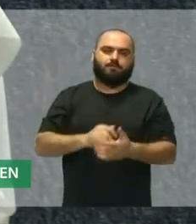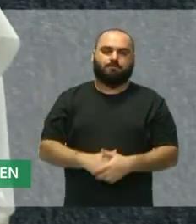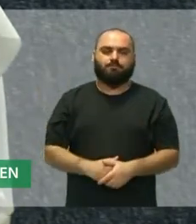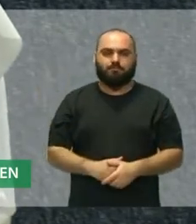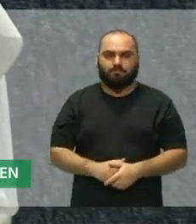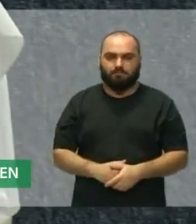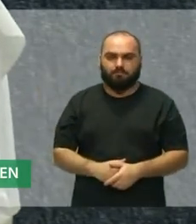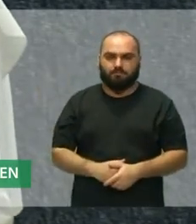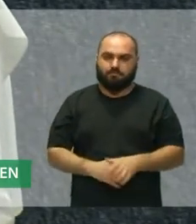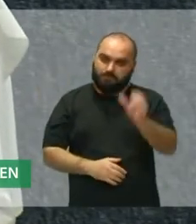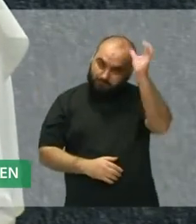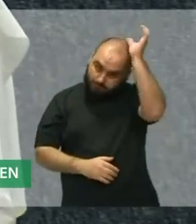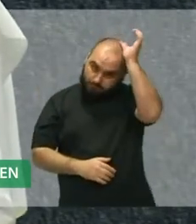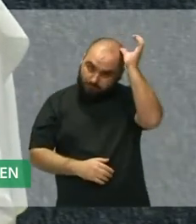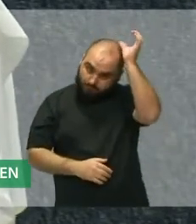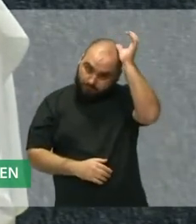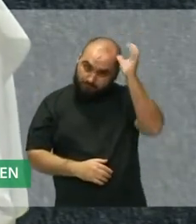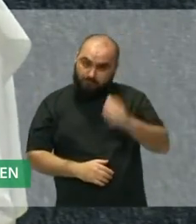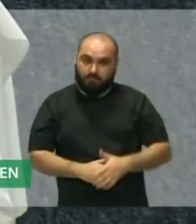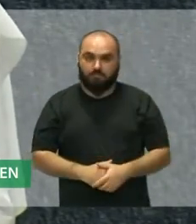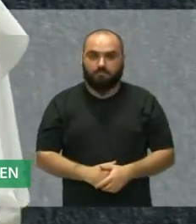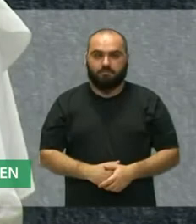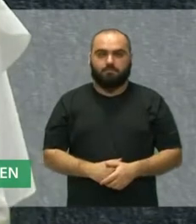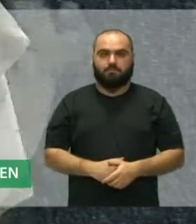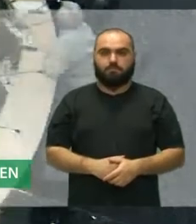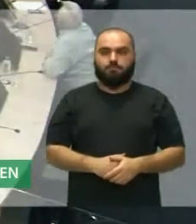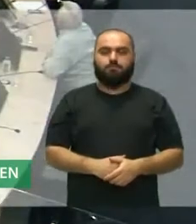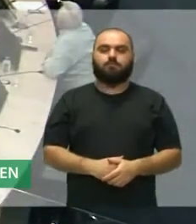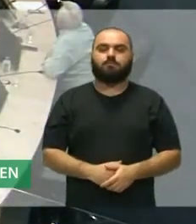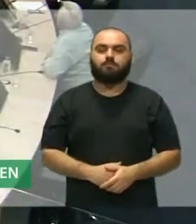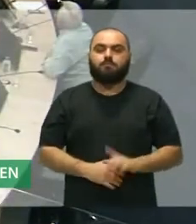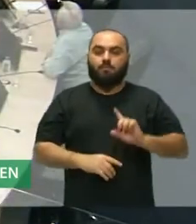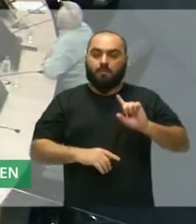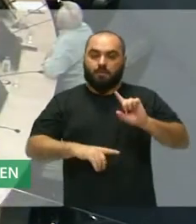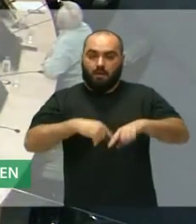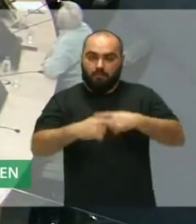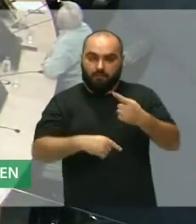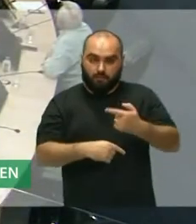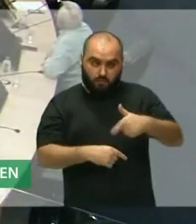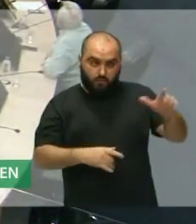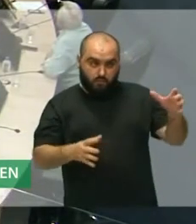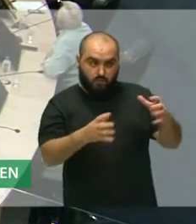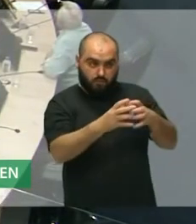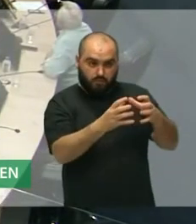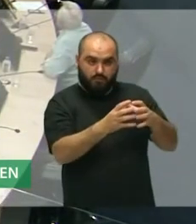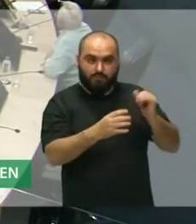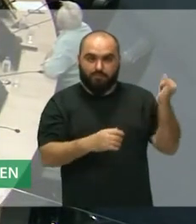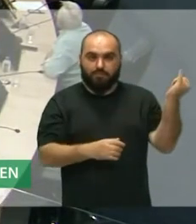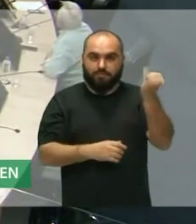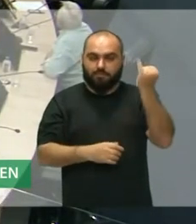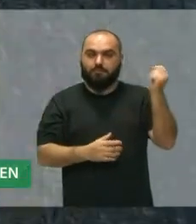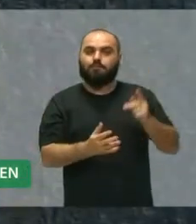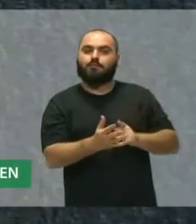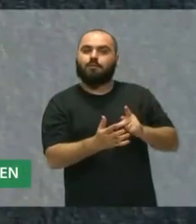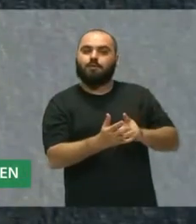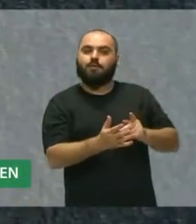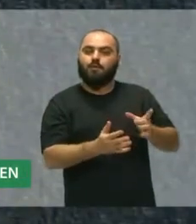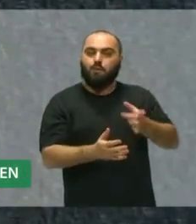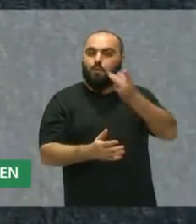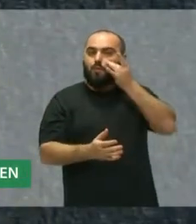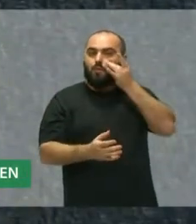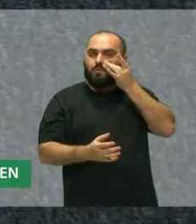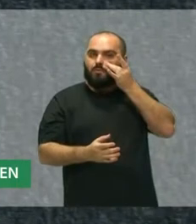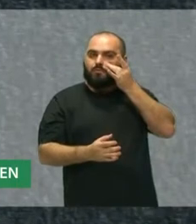Posso falar só mais uma coisinha de custo e já encerro? Depois, um outro grupo que é importante considerar, o nosso custo com o